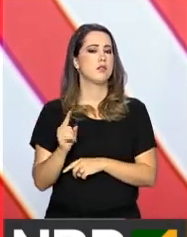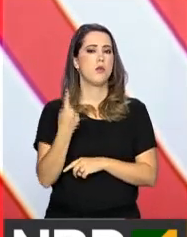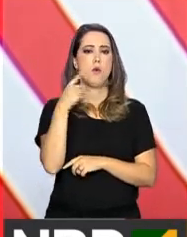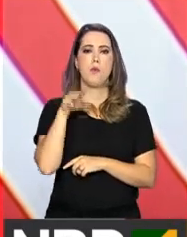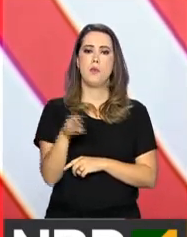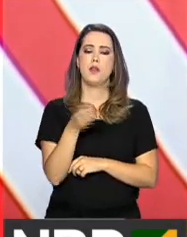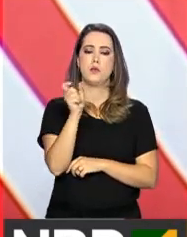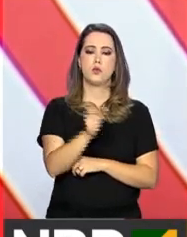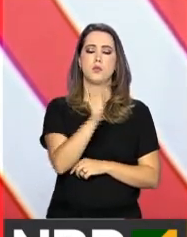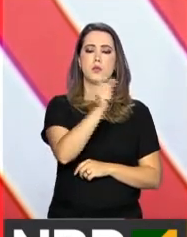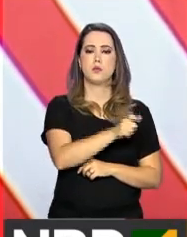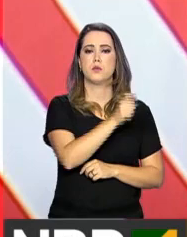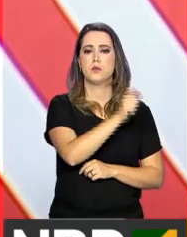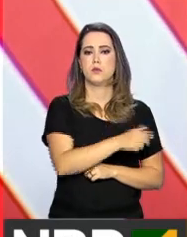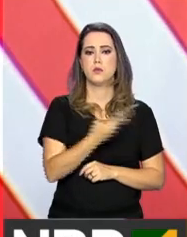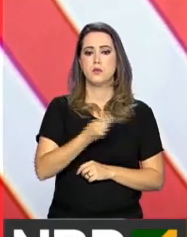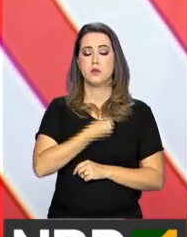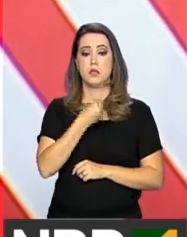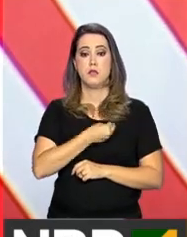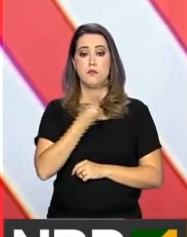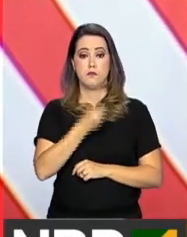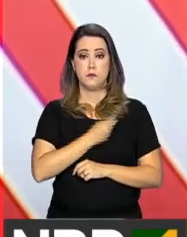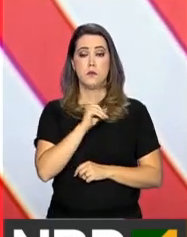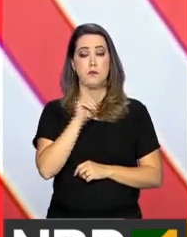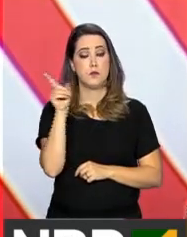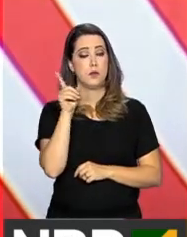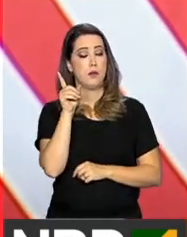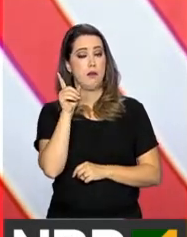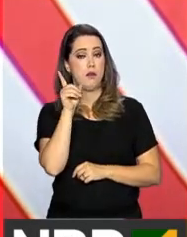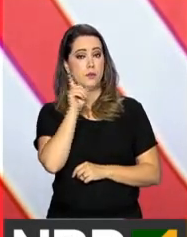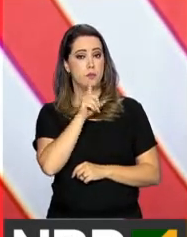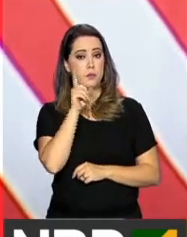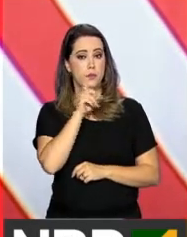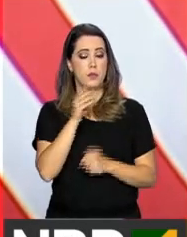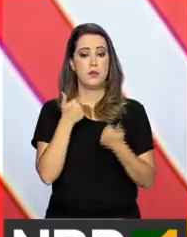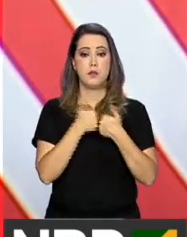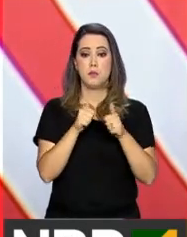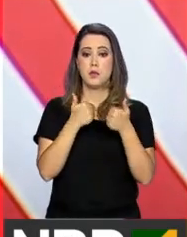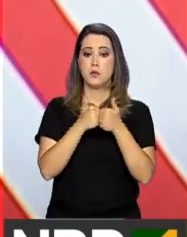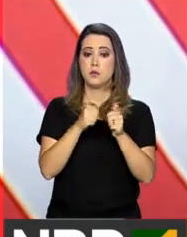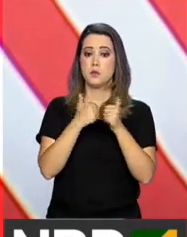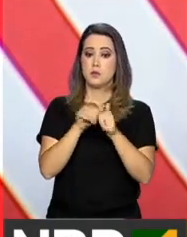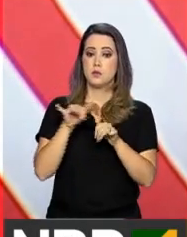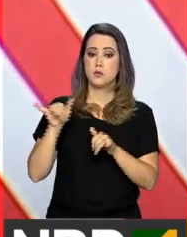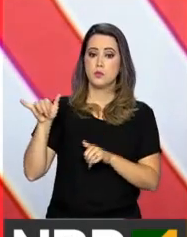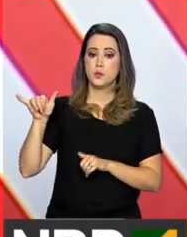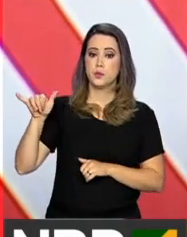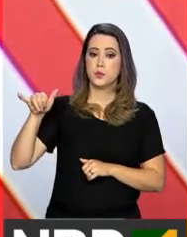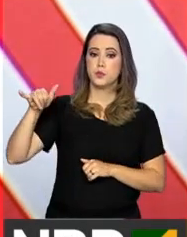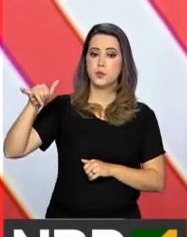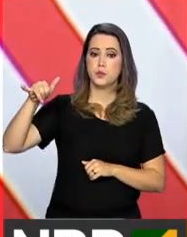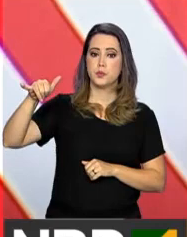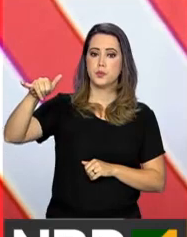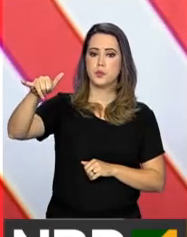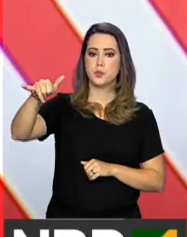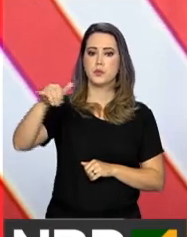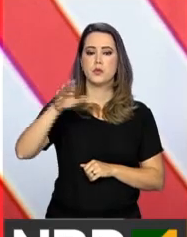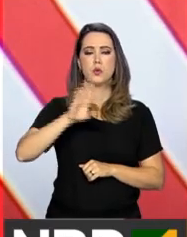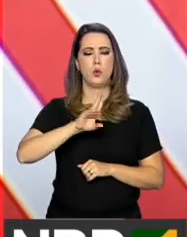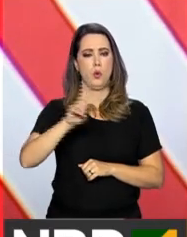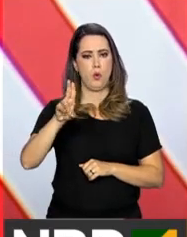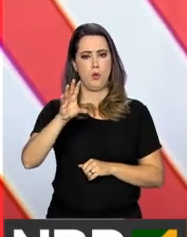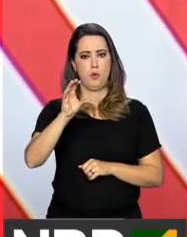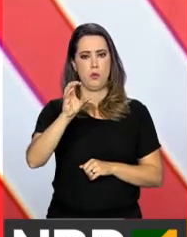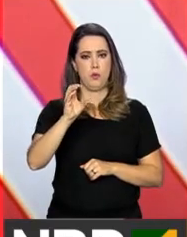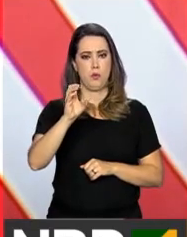de brasileiros que vivem nos Estados Unidos, e os transportes aéreos, chamados Céus Abertos, que,